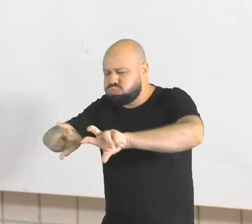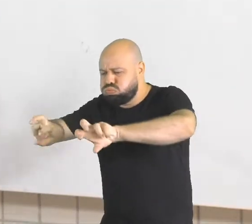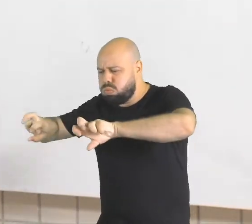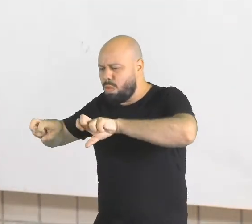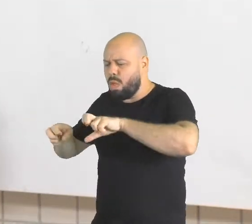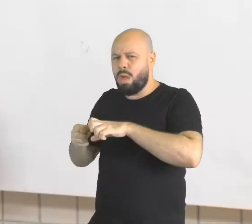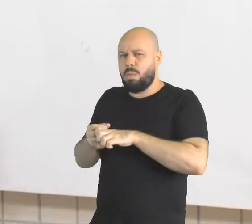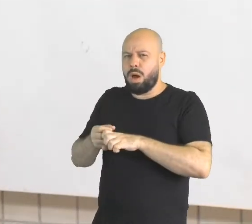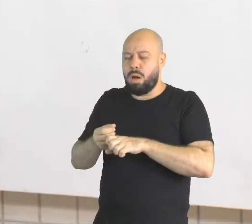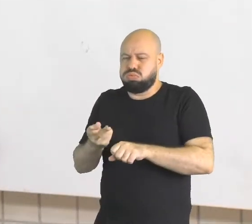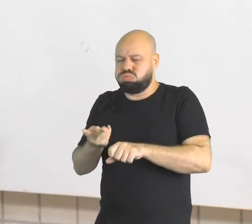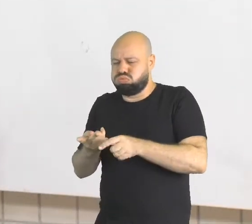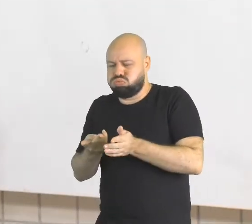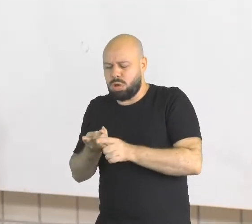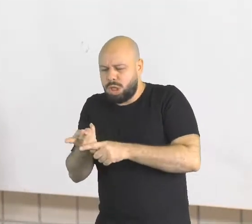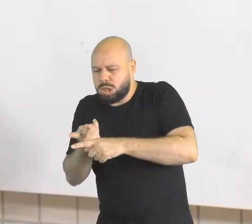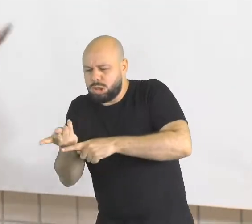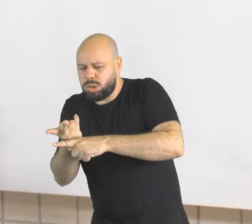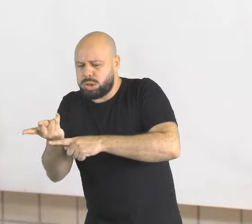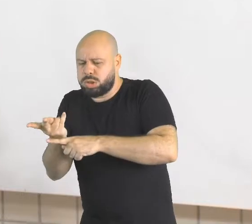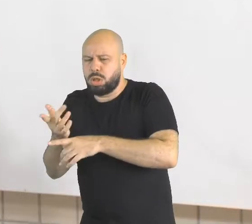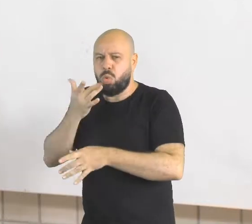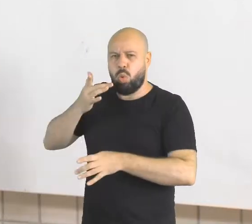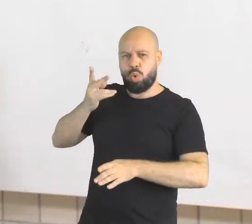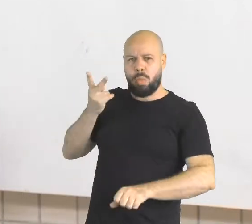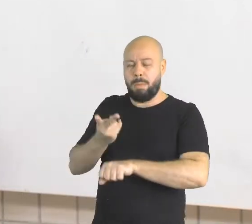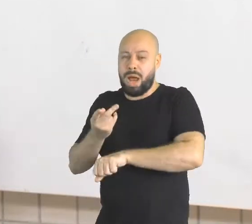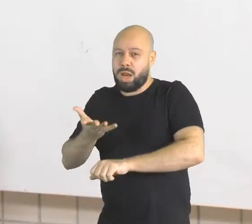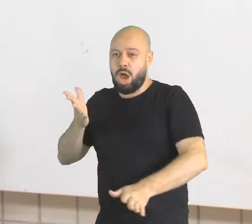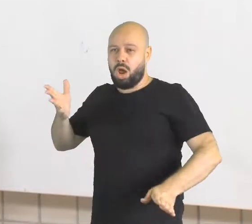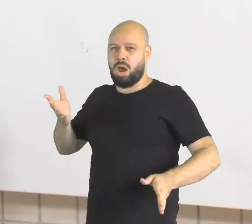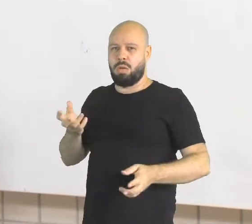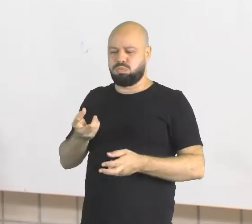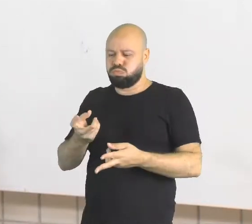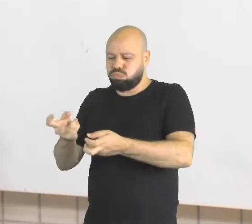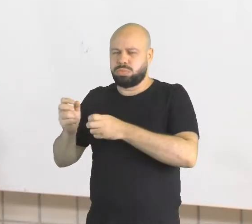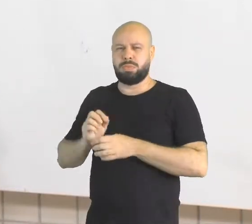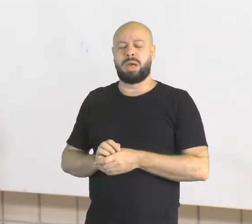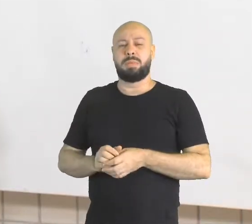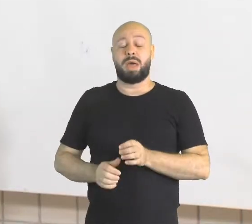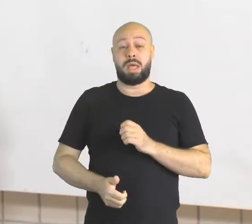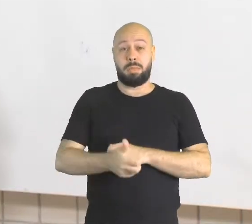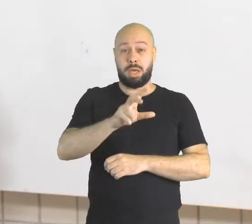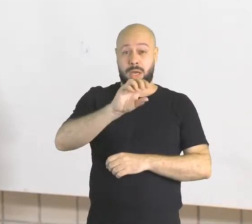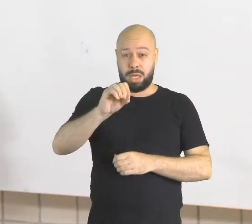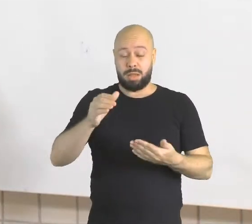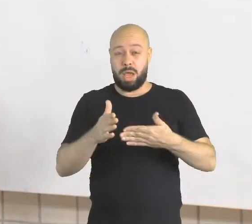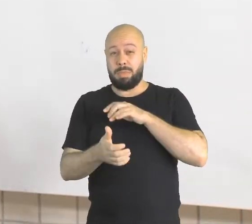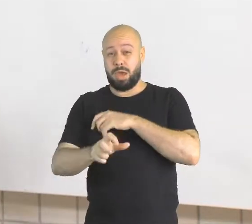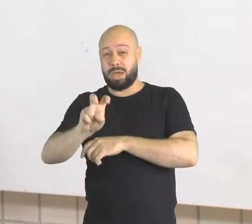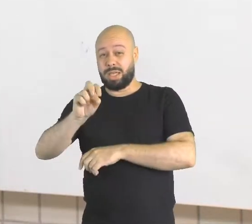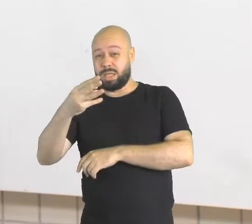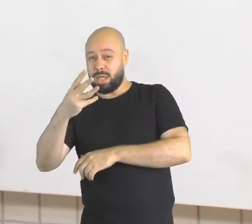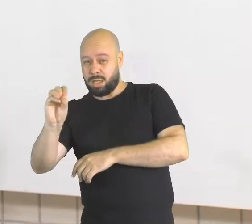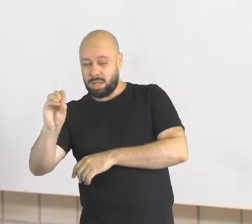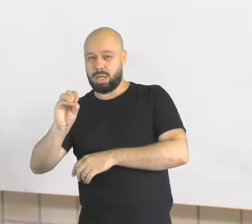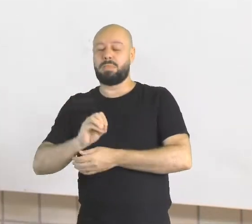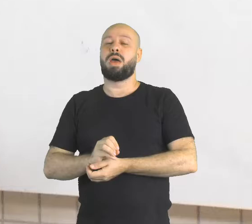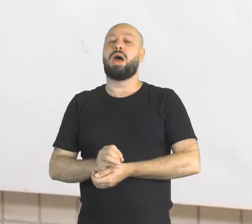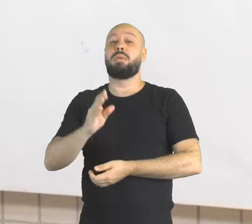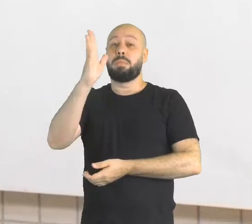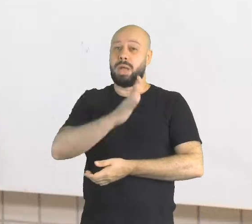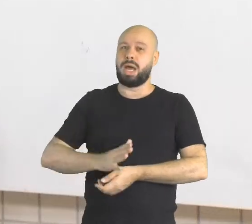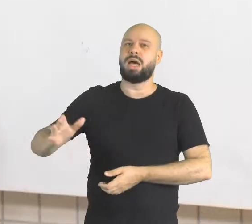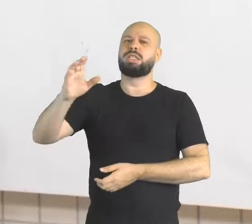ver se tem ouro, se encontra prata, Mas a princípio, de 1500 até 1530, o Brasil ele ainda não vai